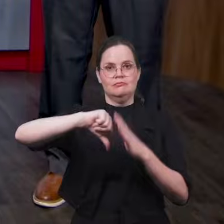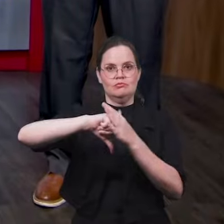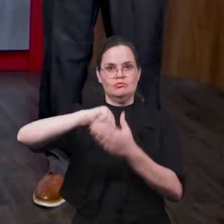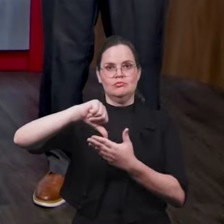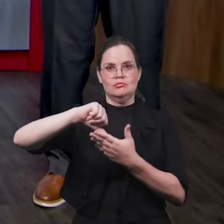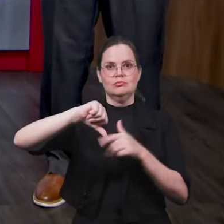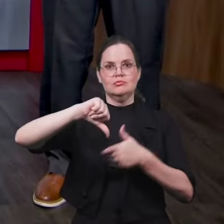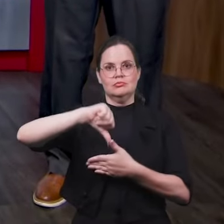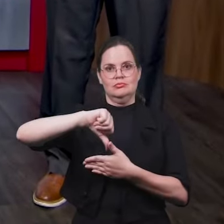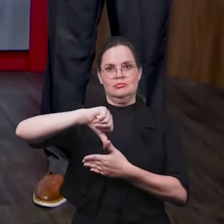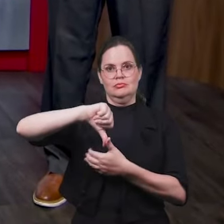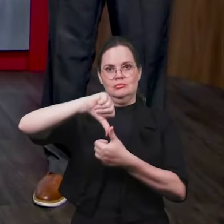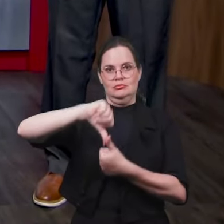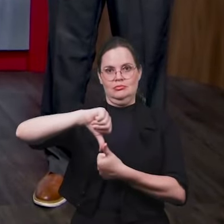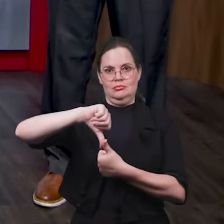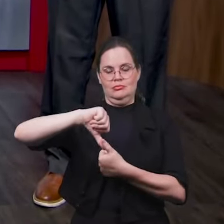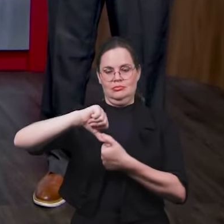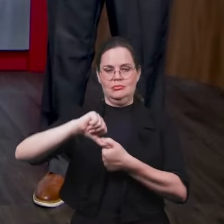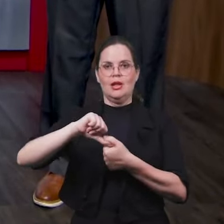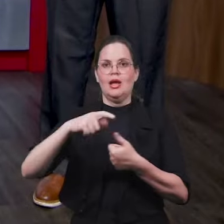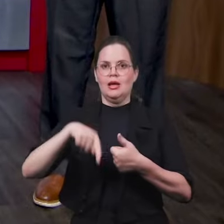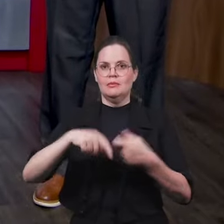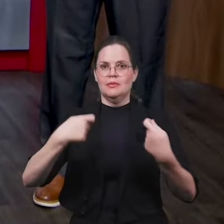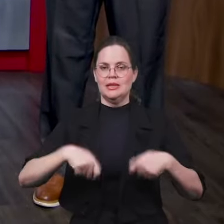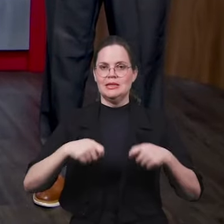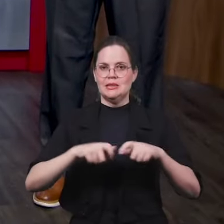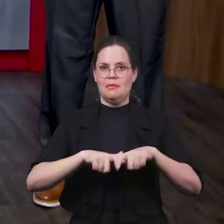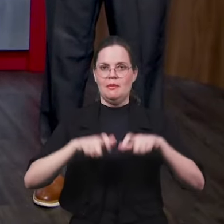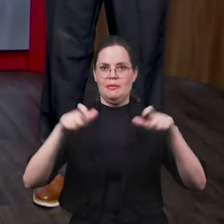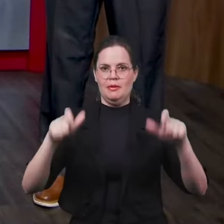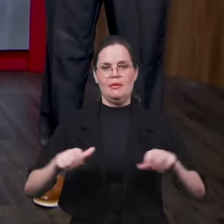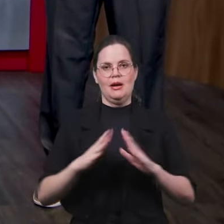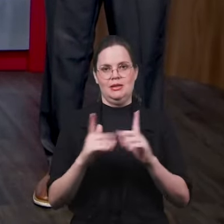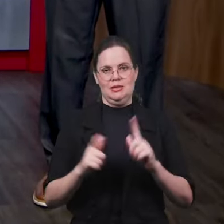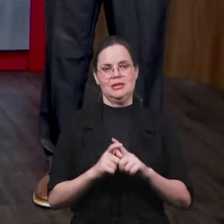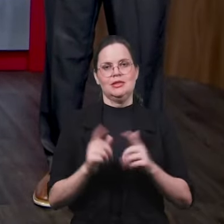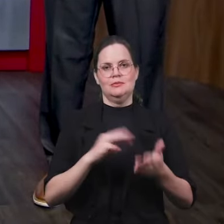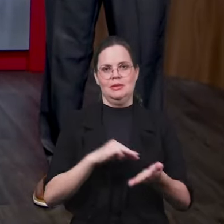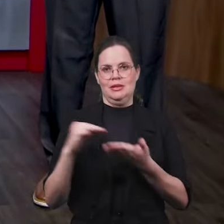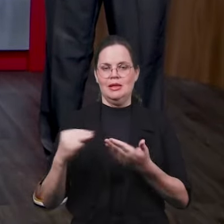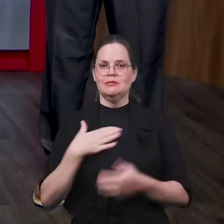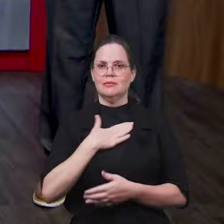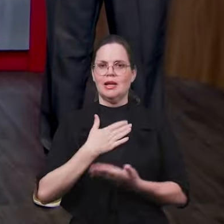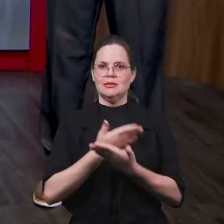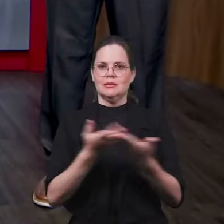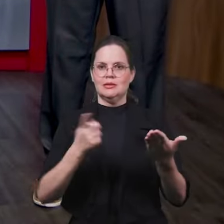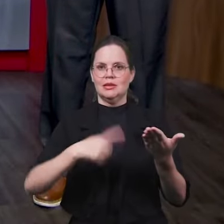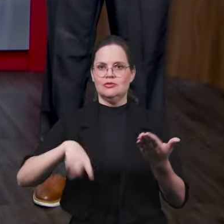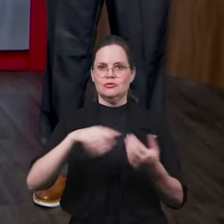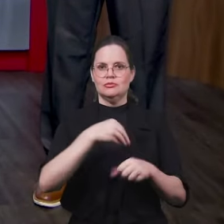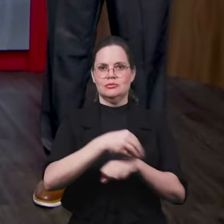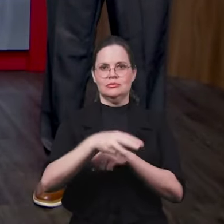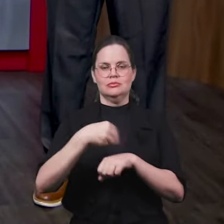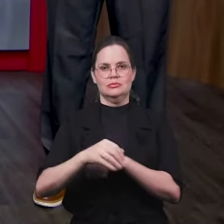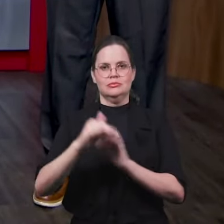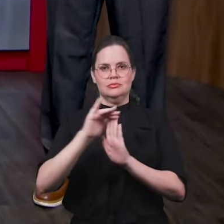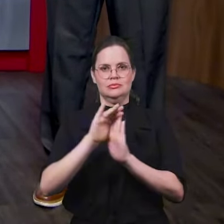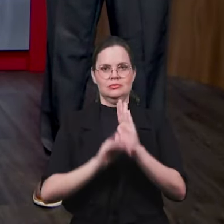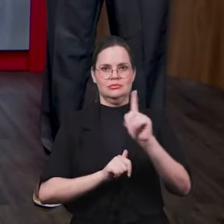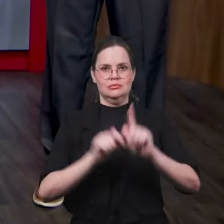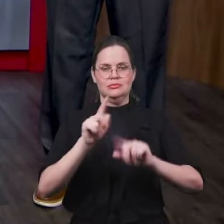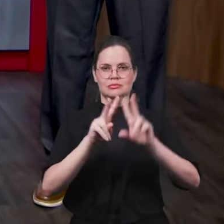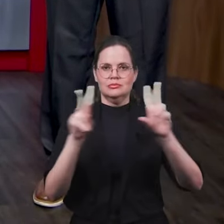orando para que a obra cresça nesses lugares. Foi um prazer estar com os irmãos, compartilhar mais